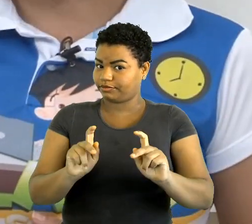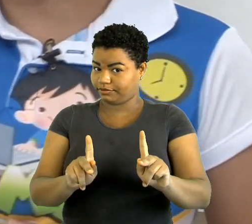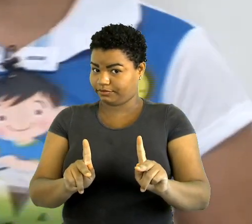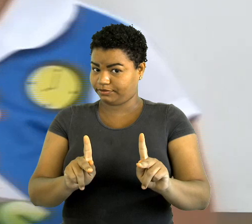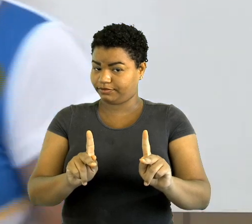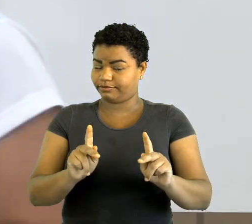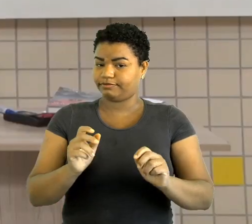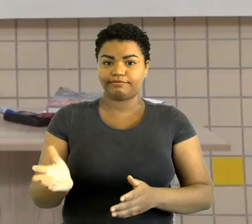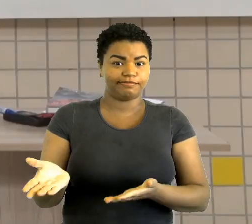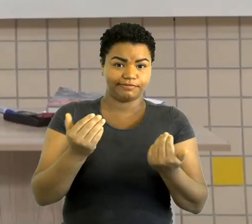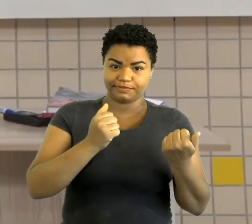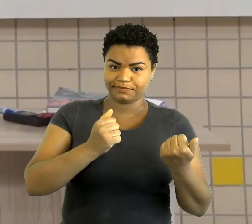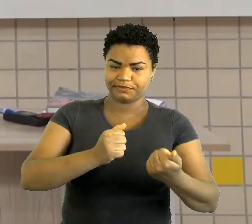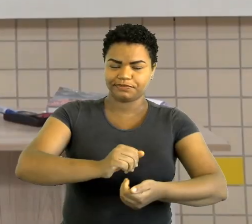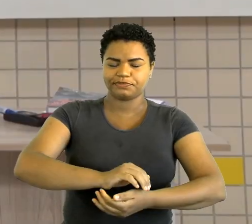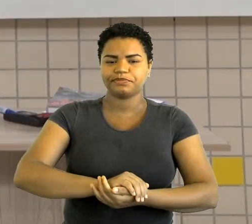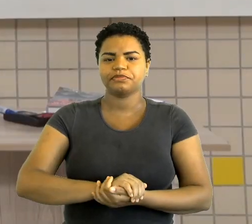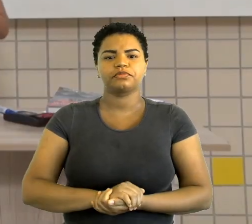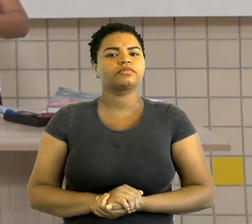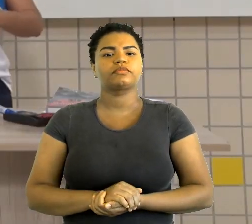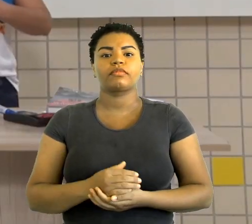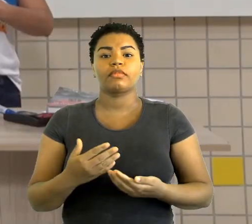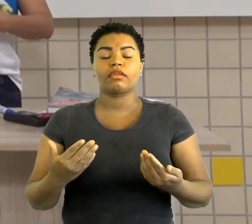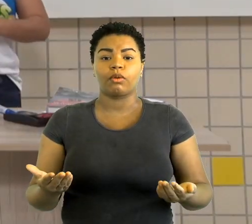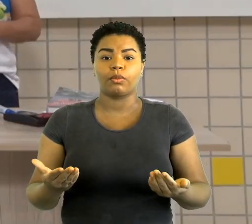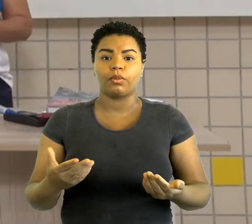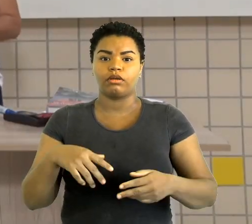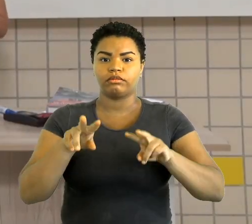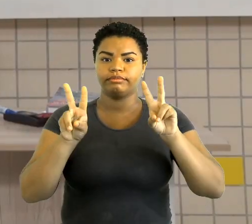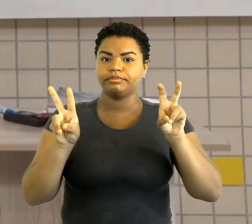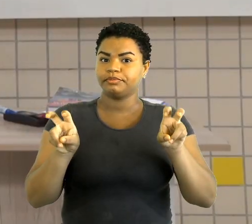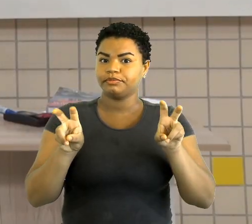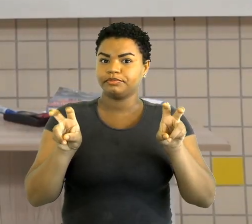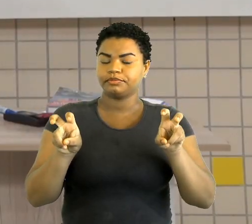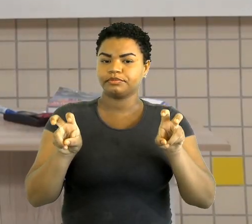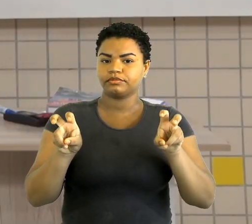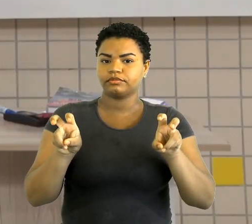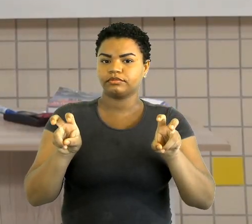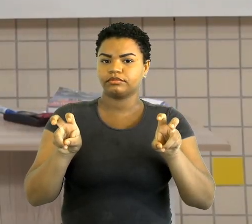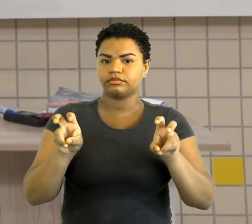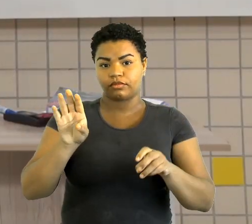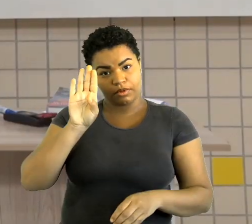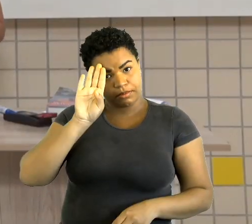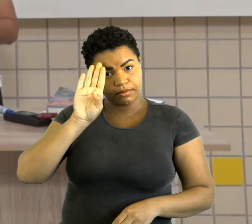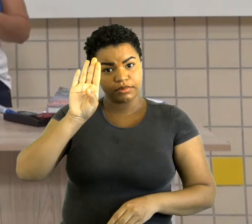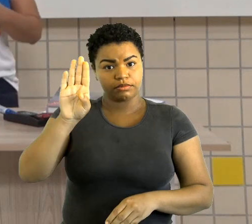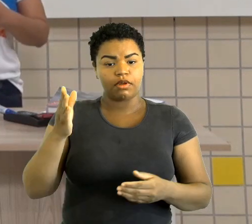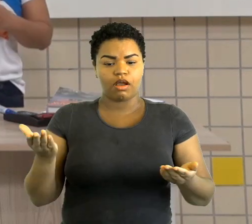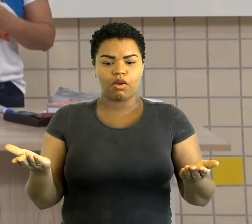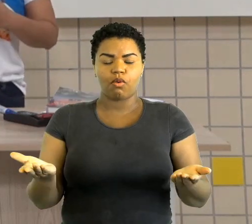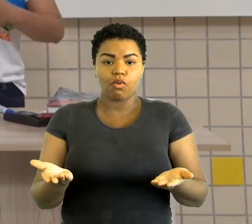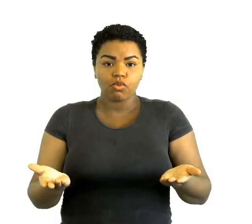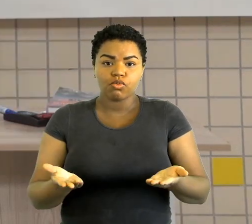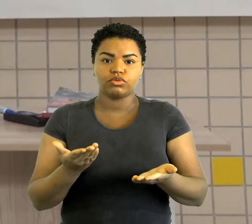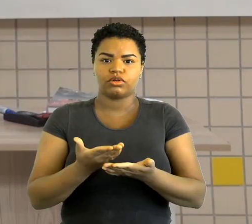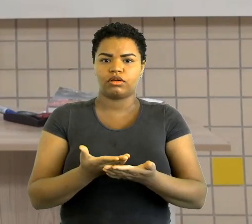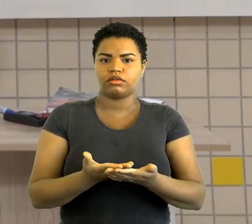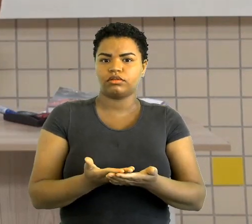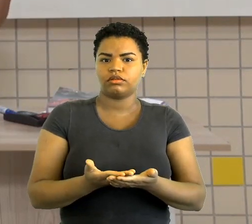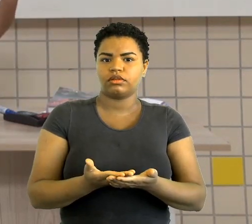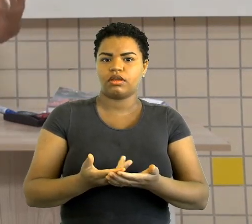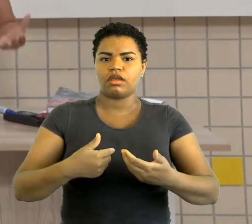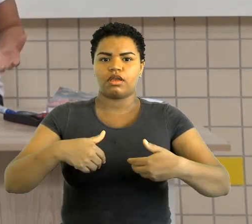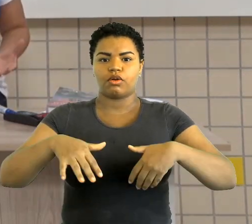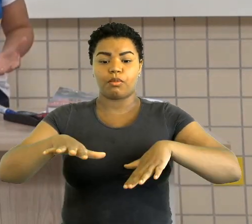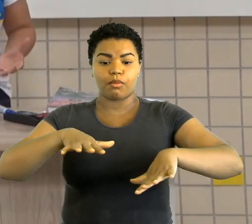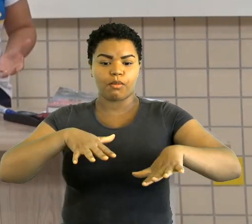Vamos lá? Gente, o nosso tema principal da nossa aula hoje é a questão dos movimentos